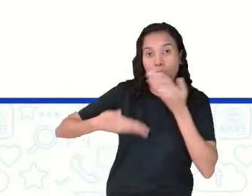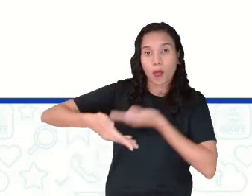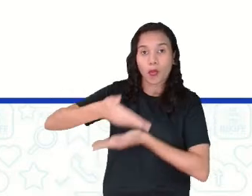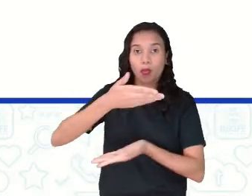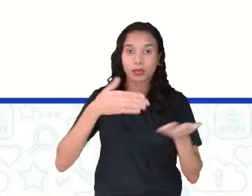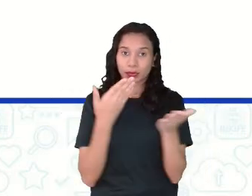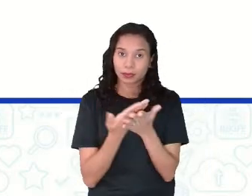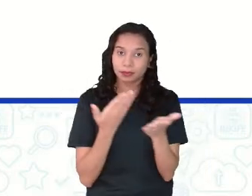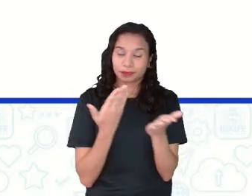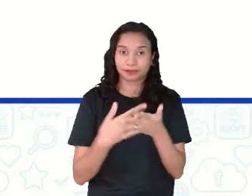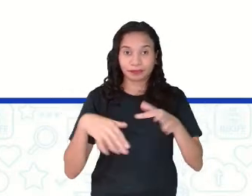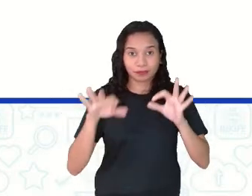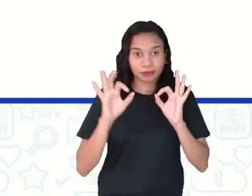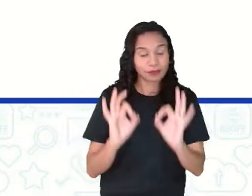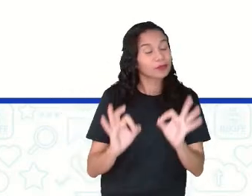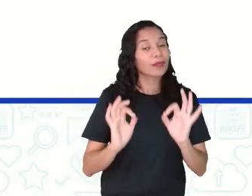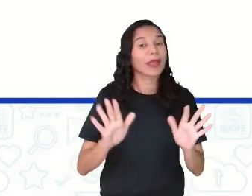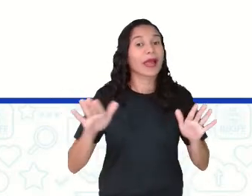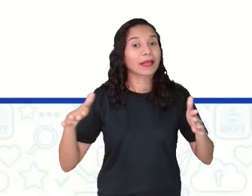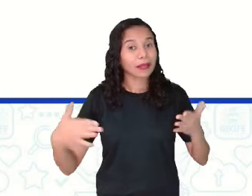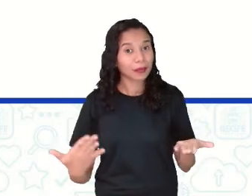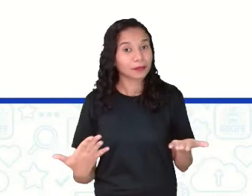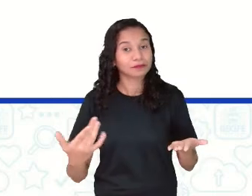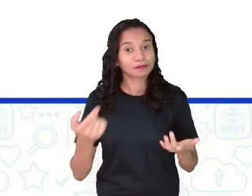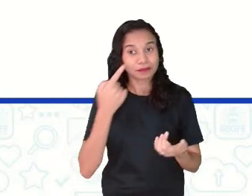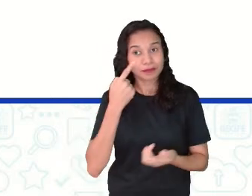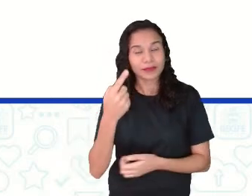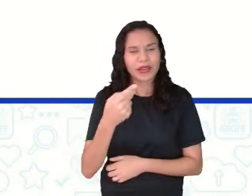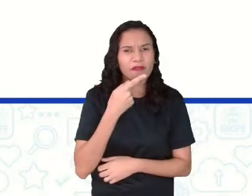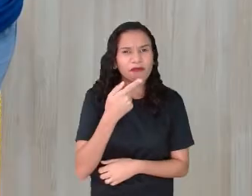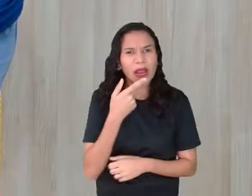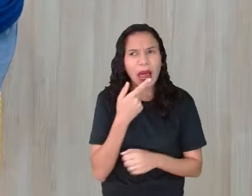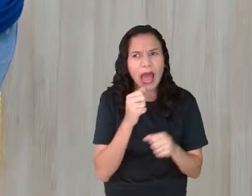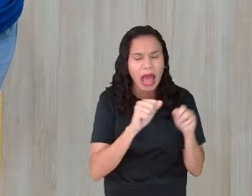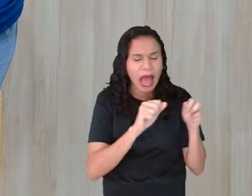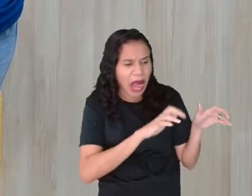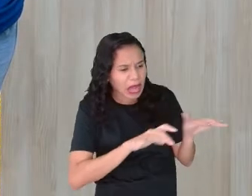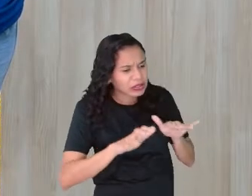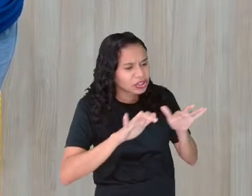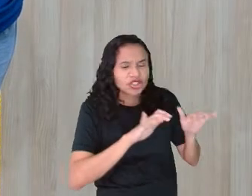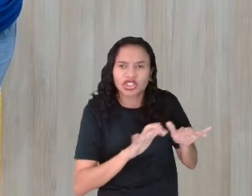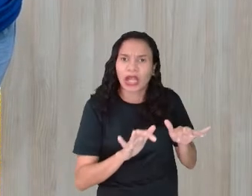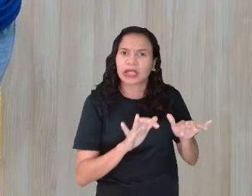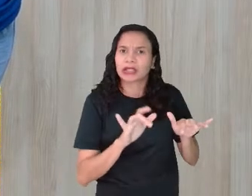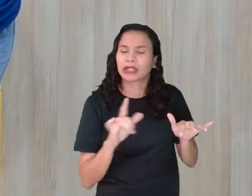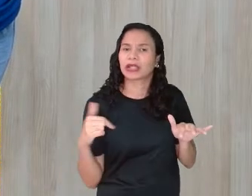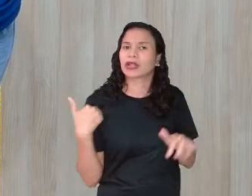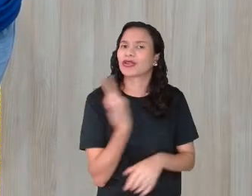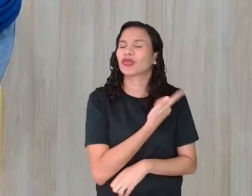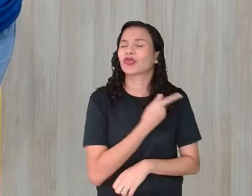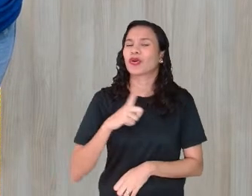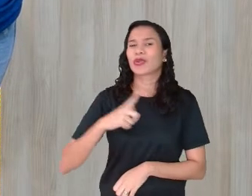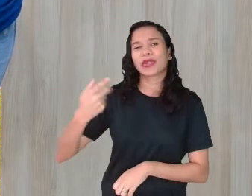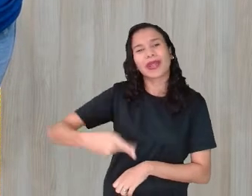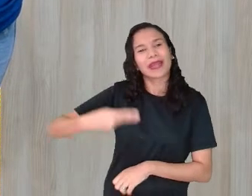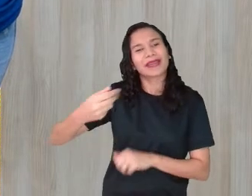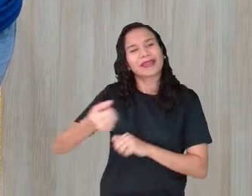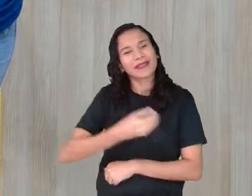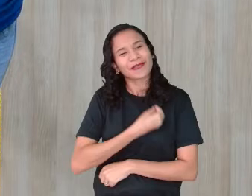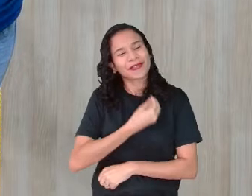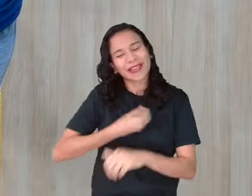a aula, tá certo? Então, por falar em chat, né? A gente tem aqui